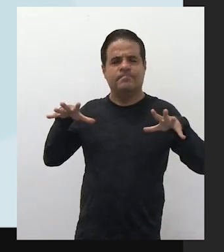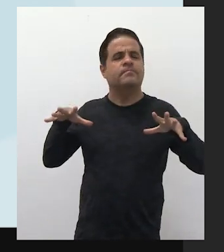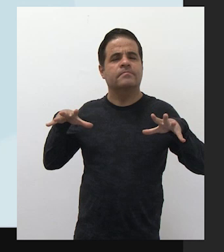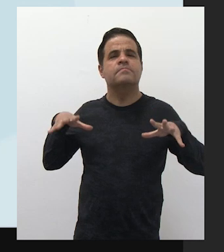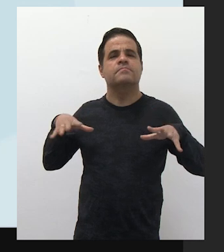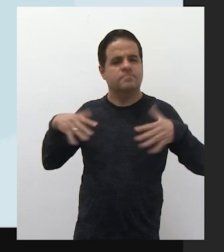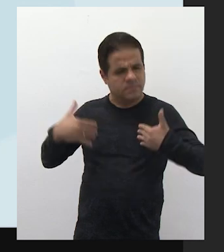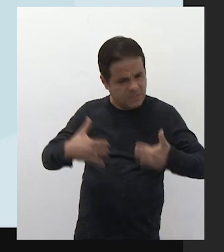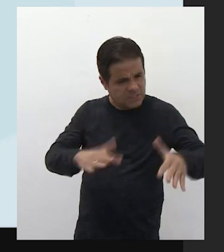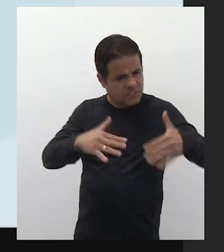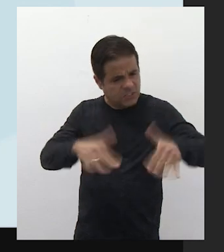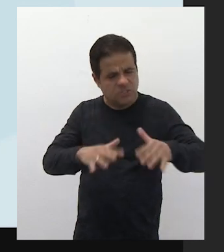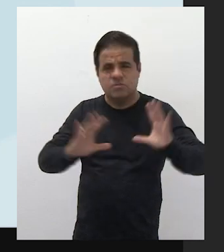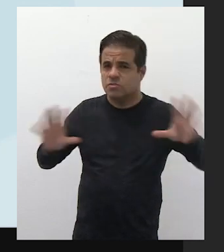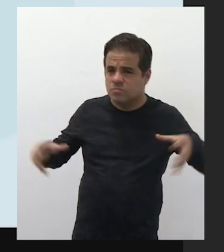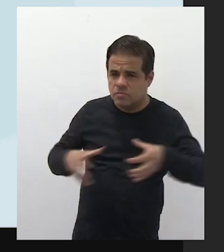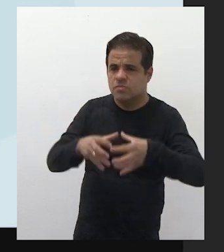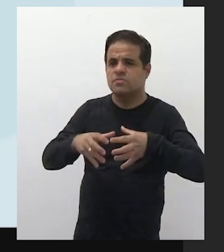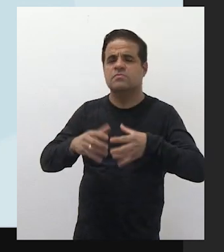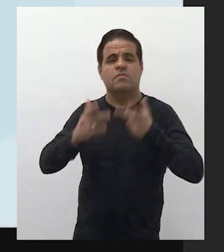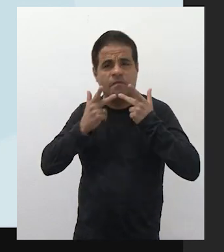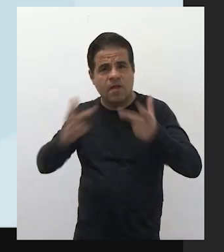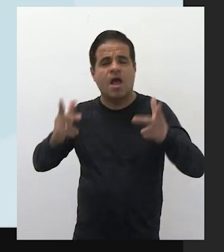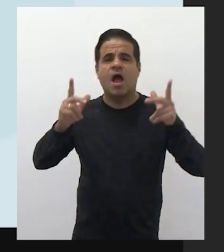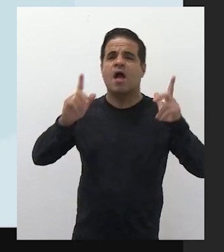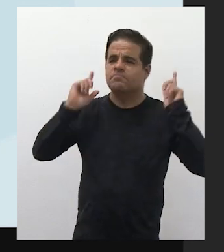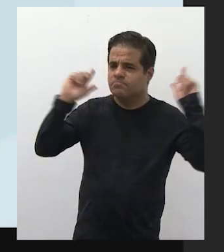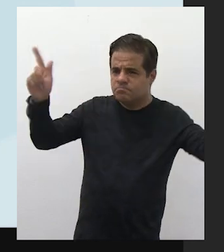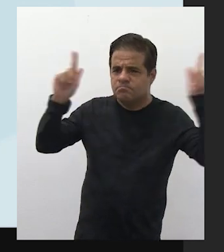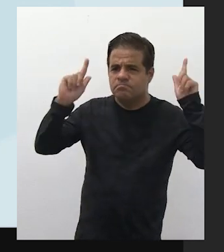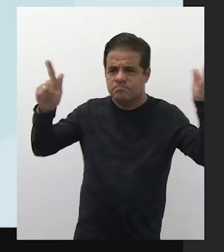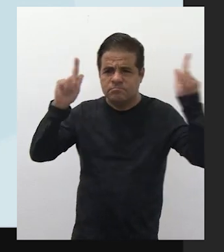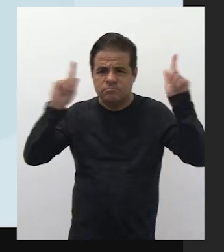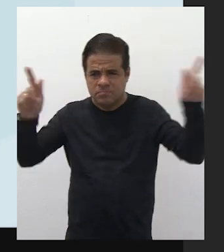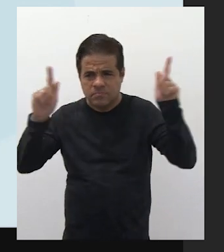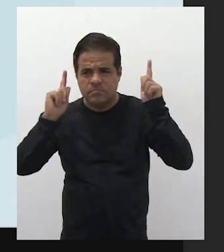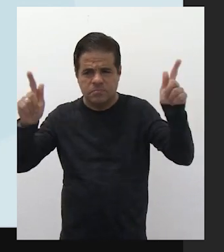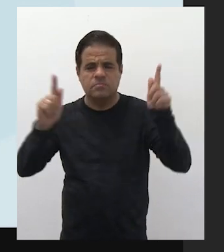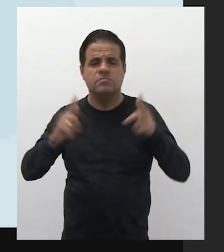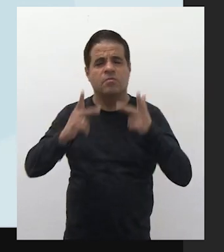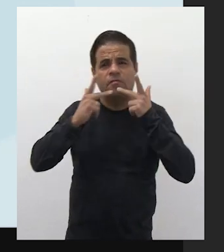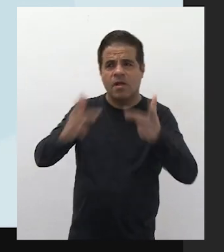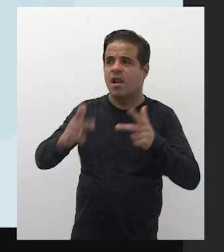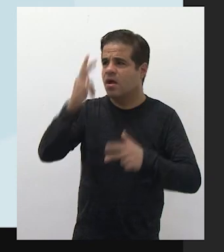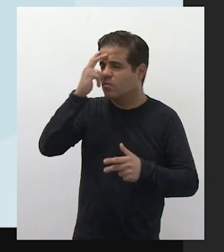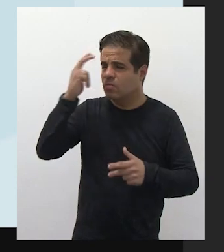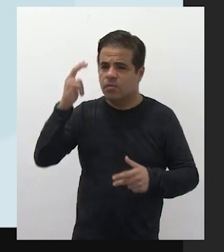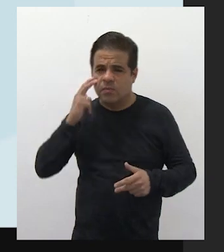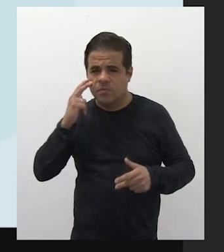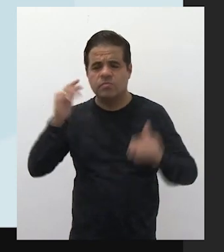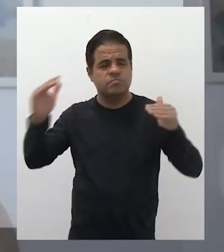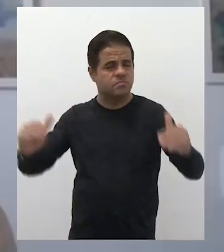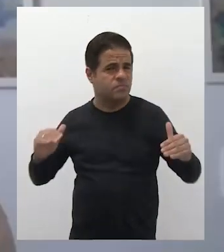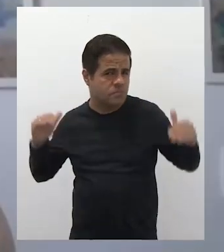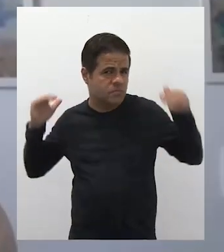deixar que os seus povos manifestassem livremente a sua fala, a sua cultura. Soberania,